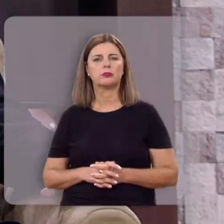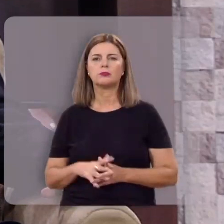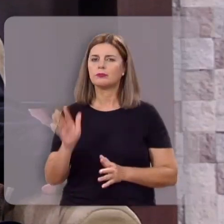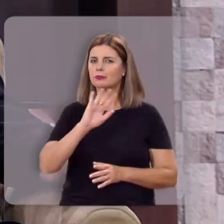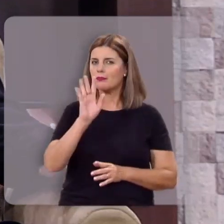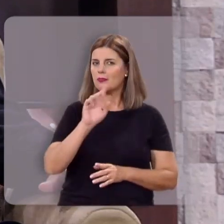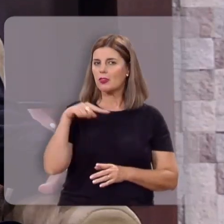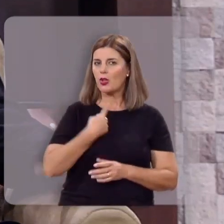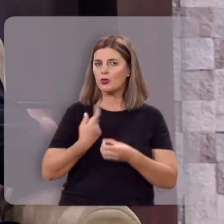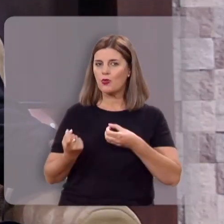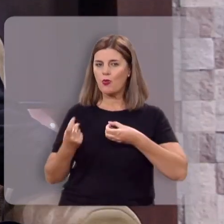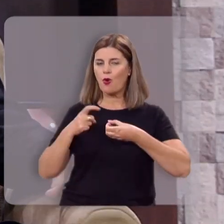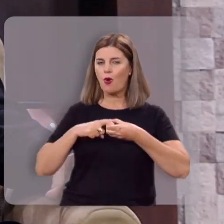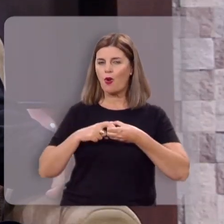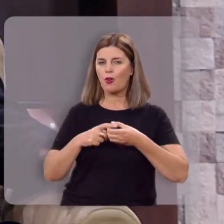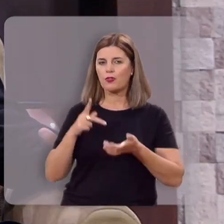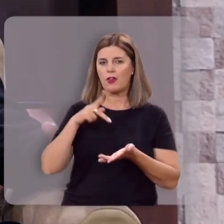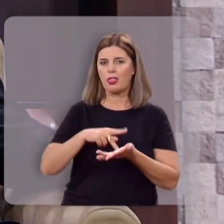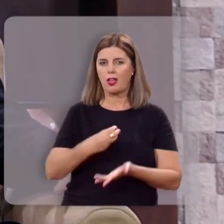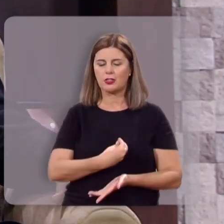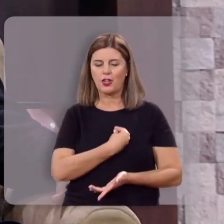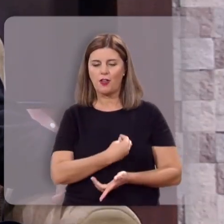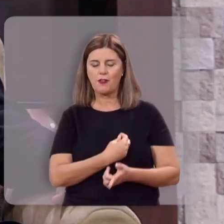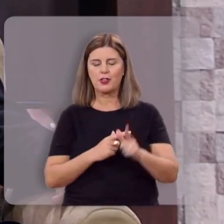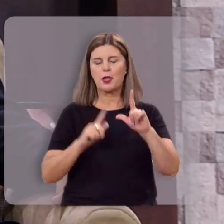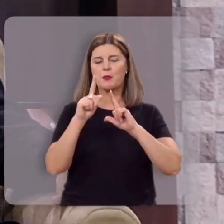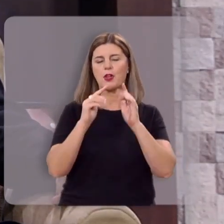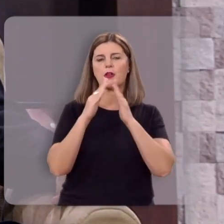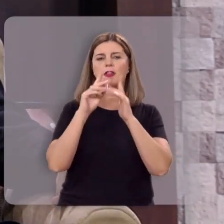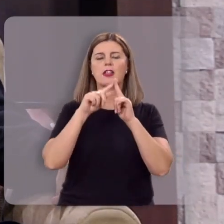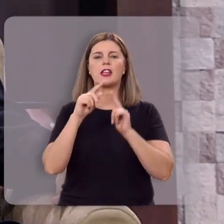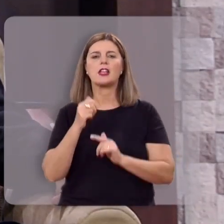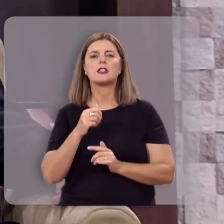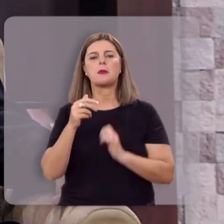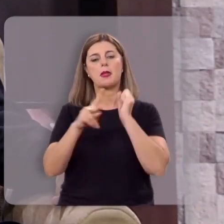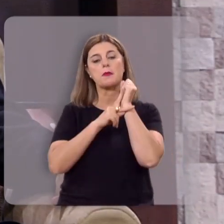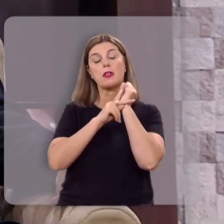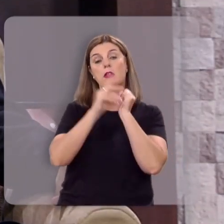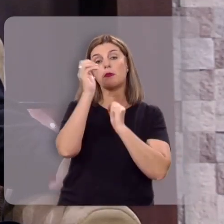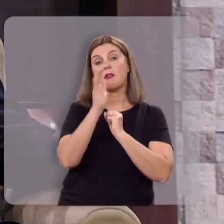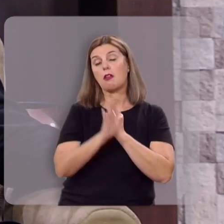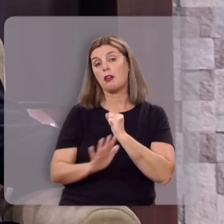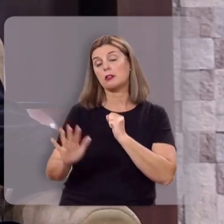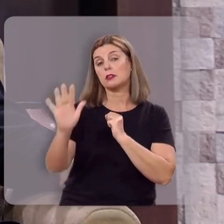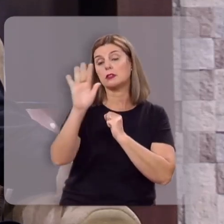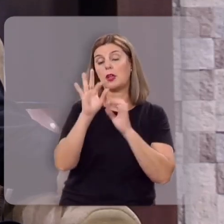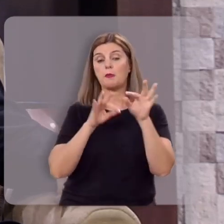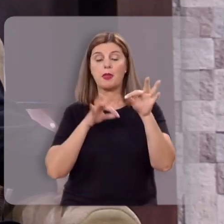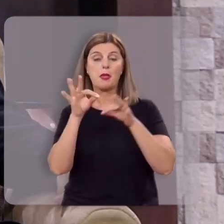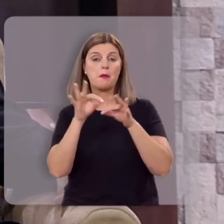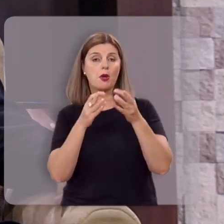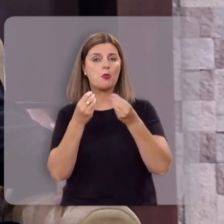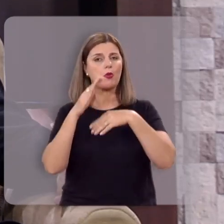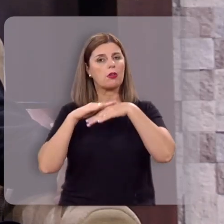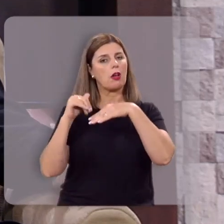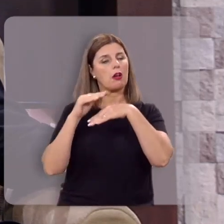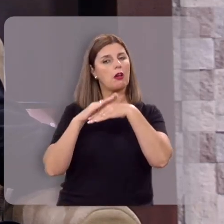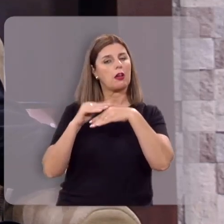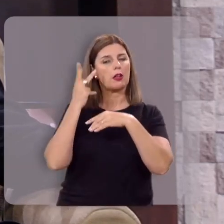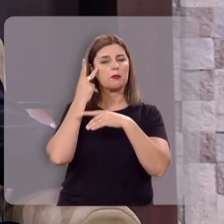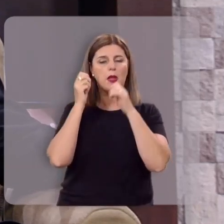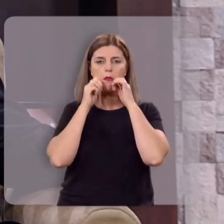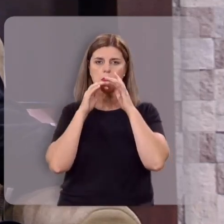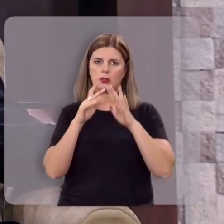Olá, voltamos com Verdade e Vida, programa da Igreja Presbiteriana do Brasil, preparado com muito carinho